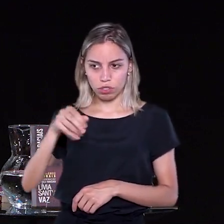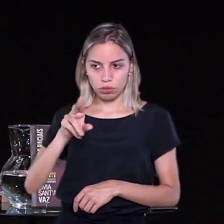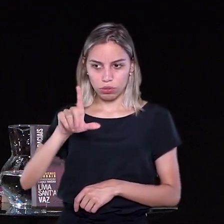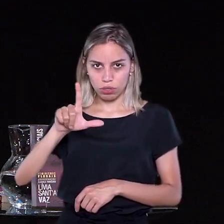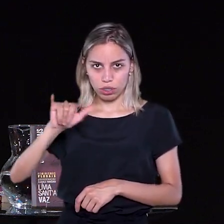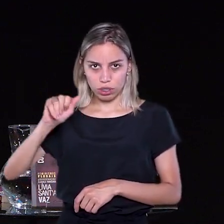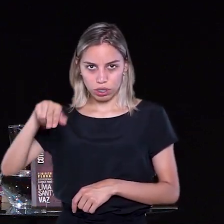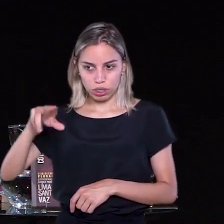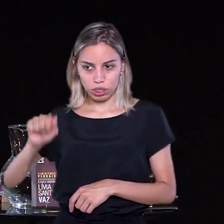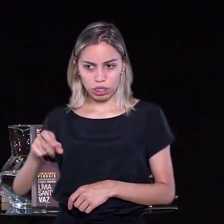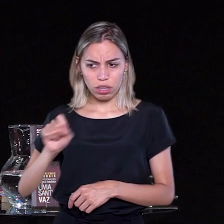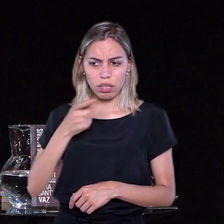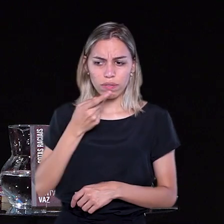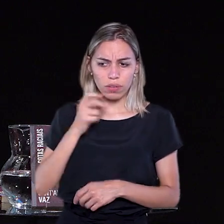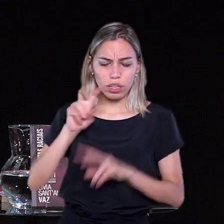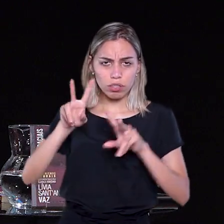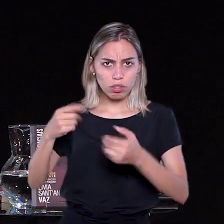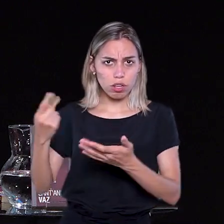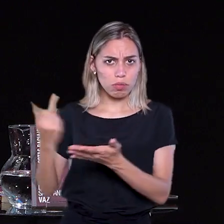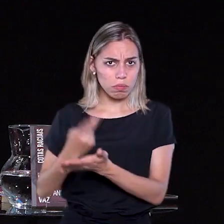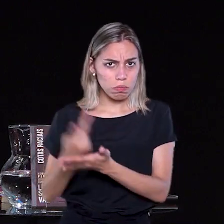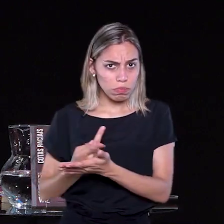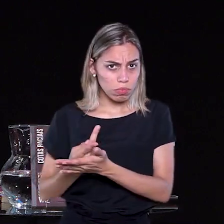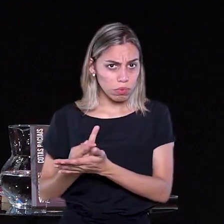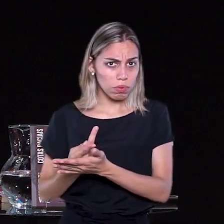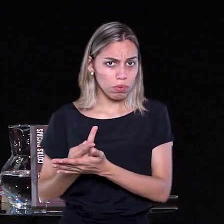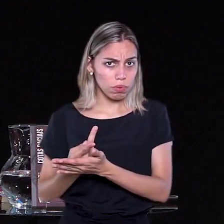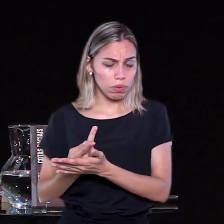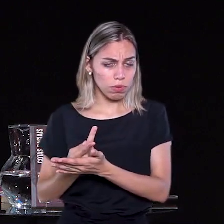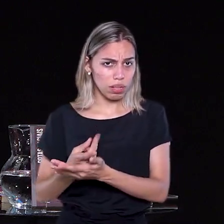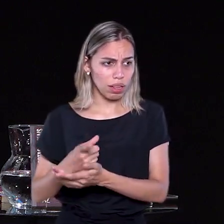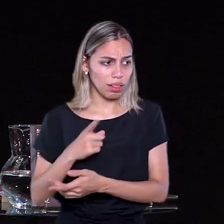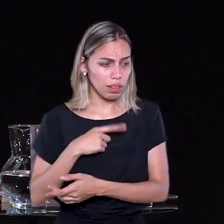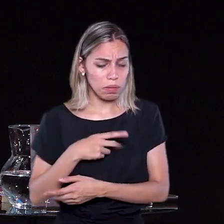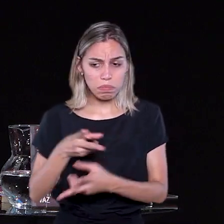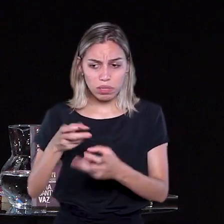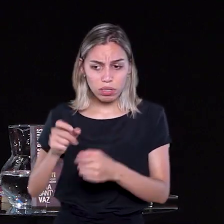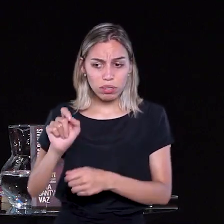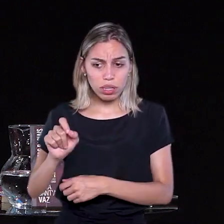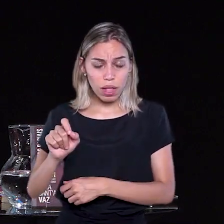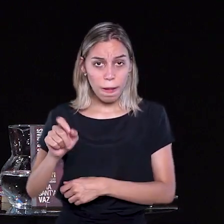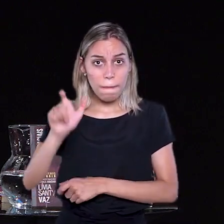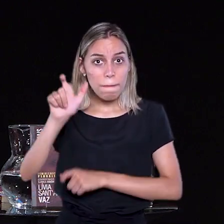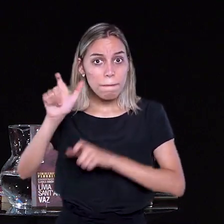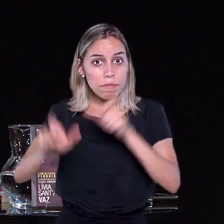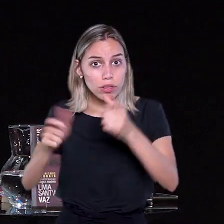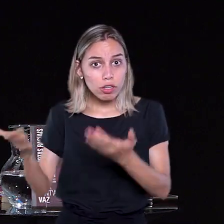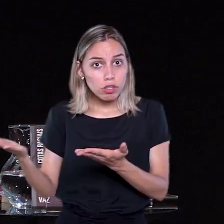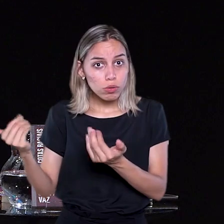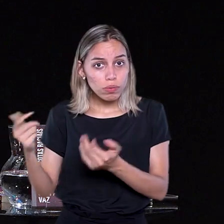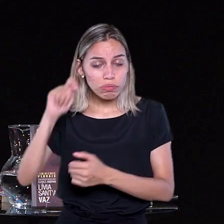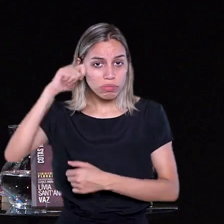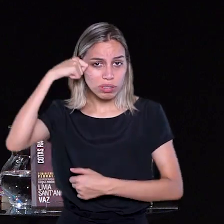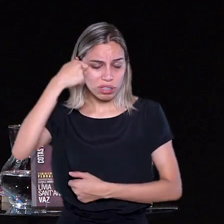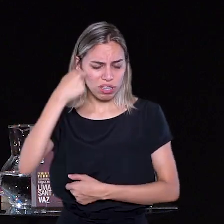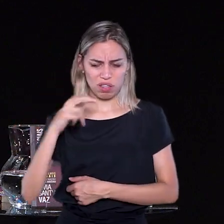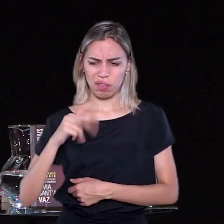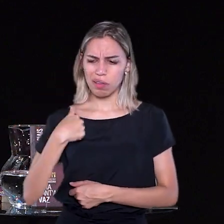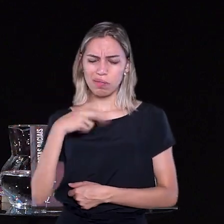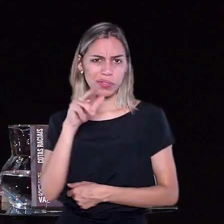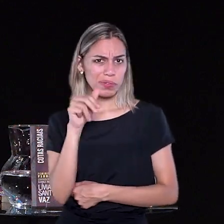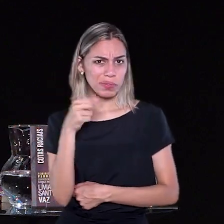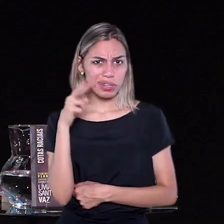no reconhecimento de pessoas, que gera condenações no processo penal, Afonso, são jovens negros. Eu nunca vi um